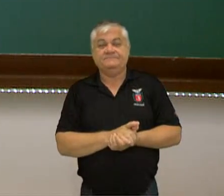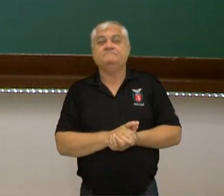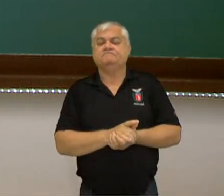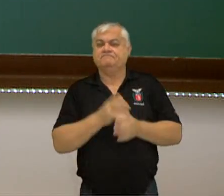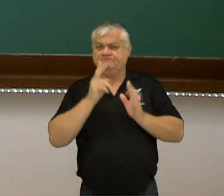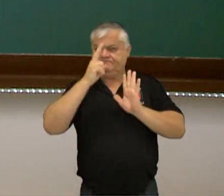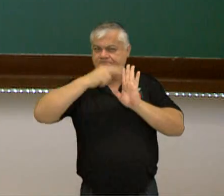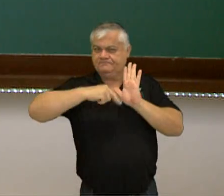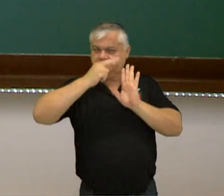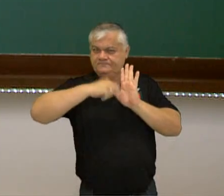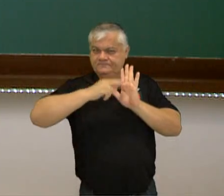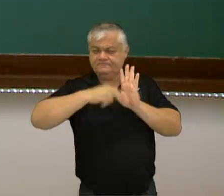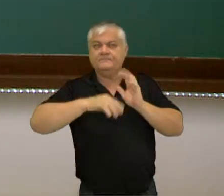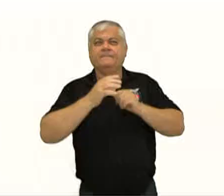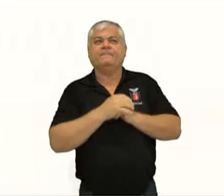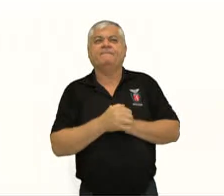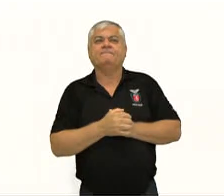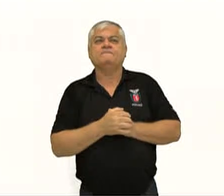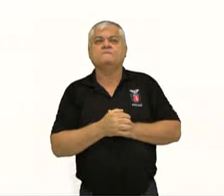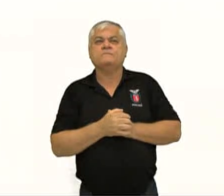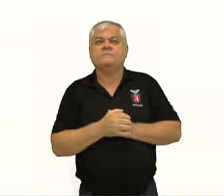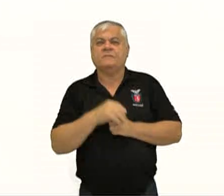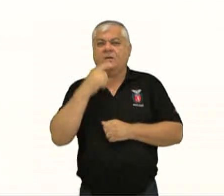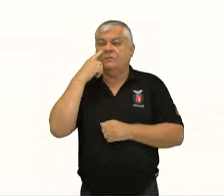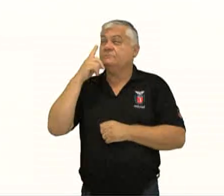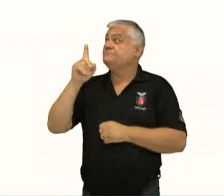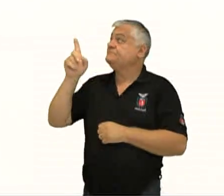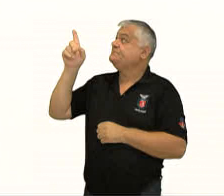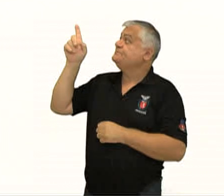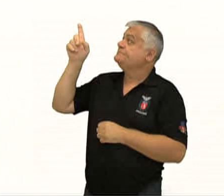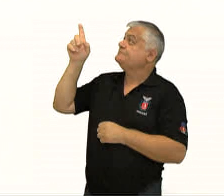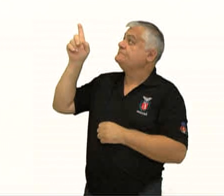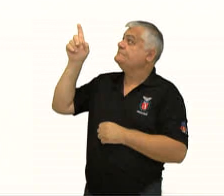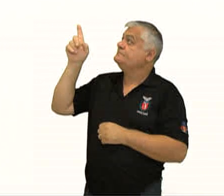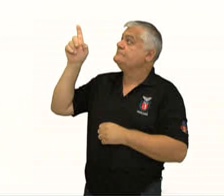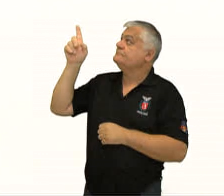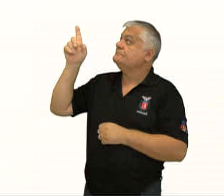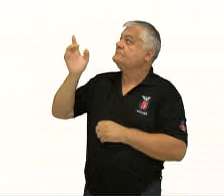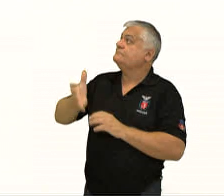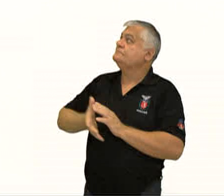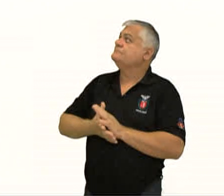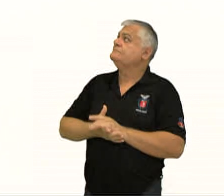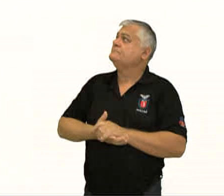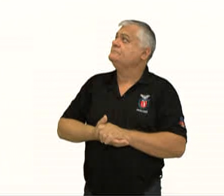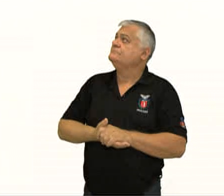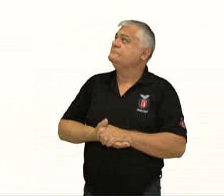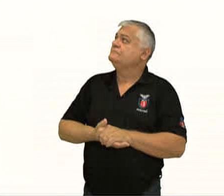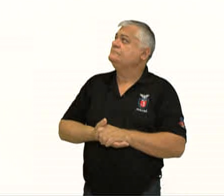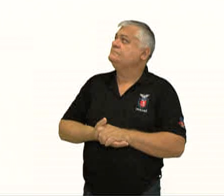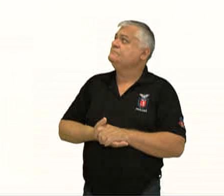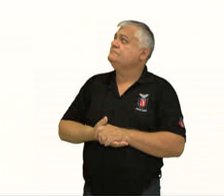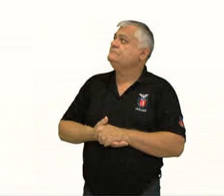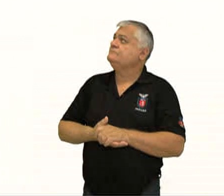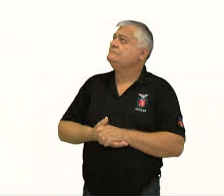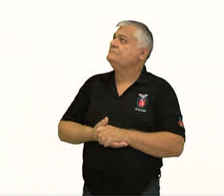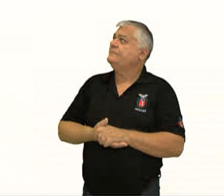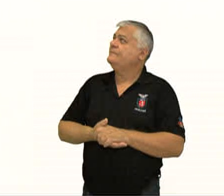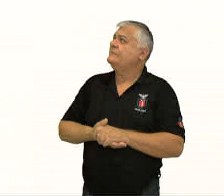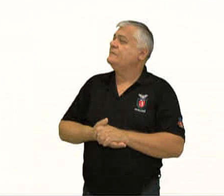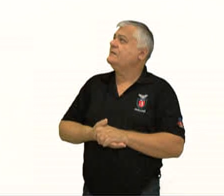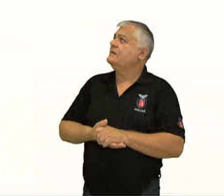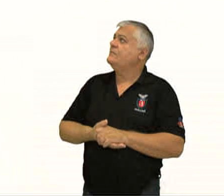com a leitura da reportagem. Existem plataformas de streaming de vídeo que atendem a grupos específicos de clientela, como